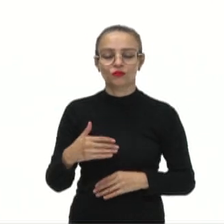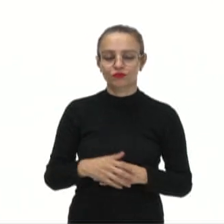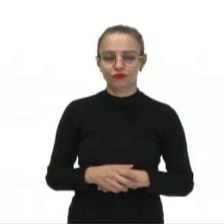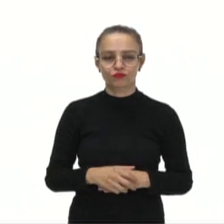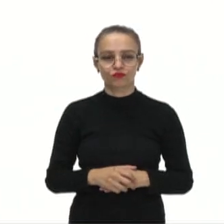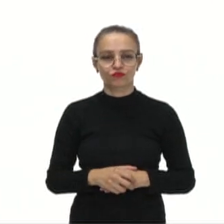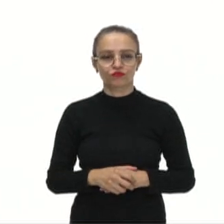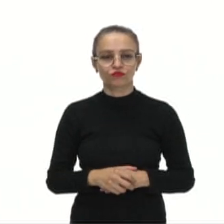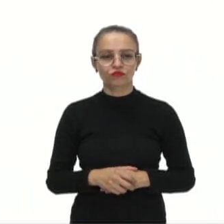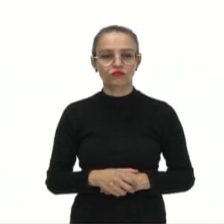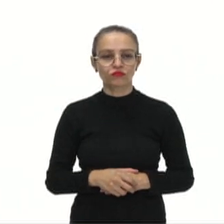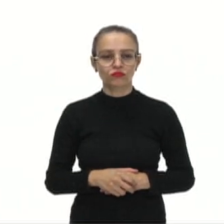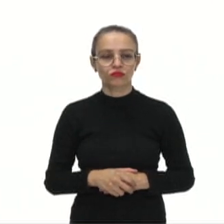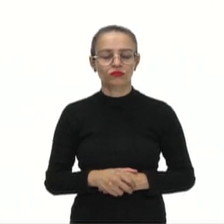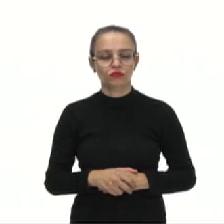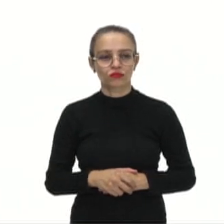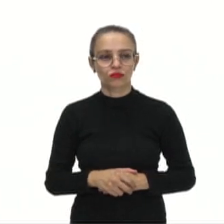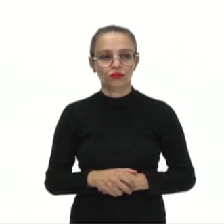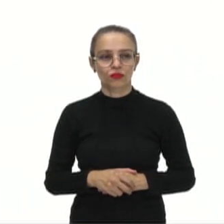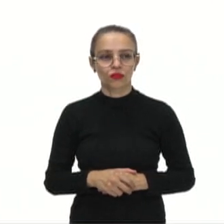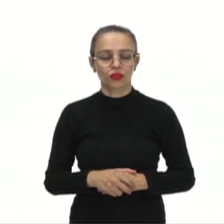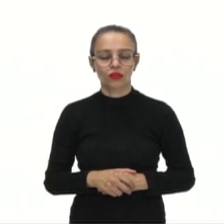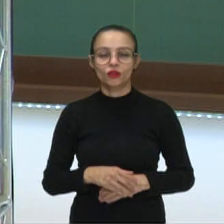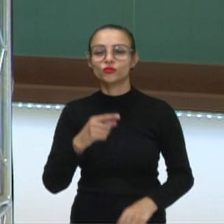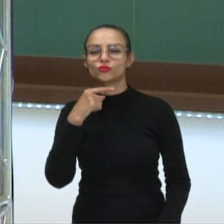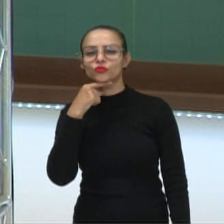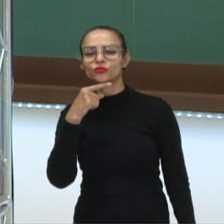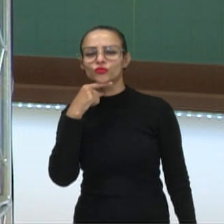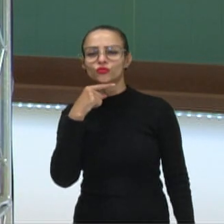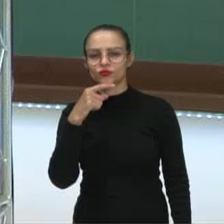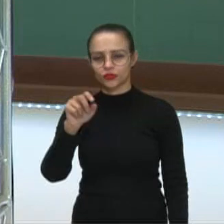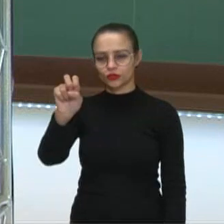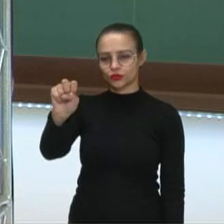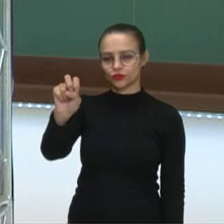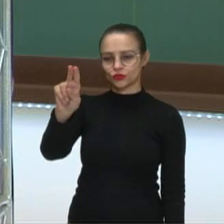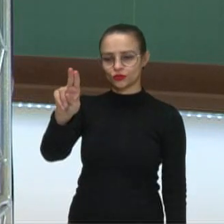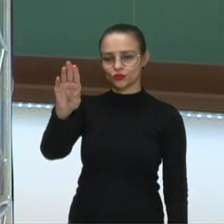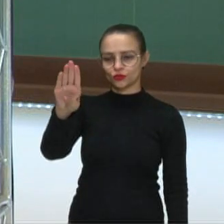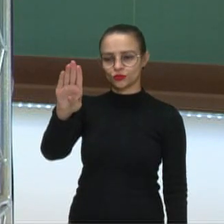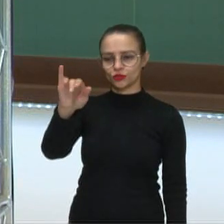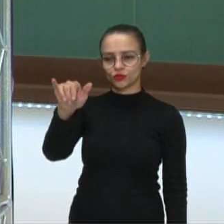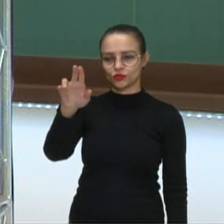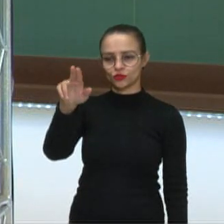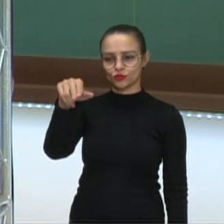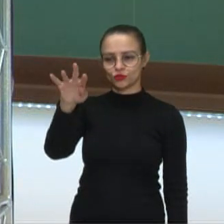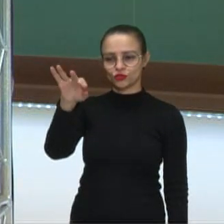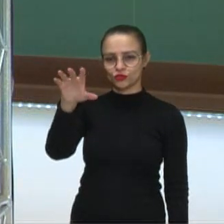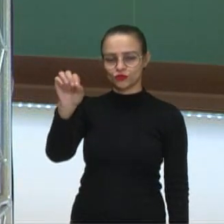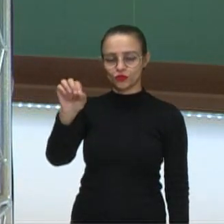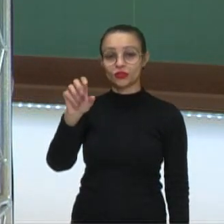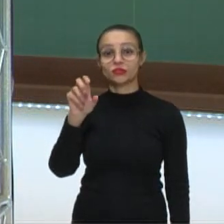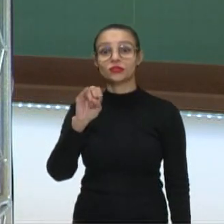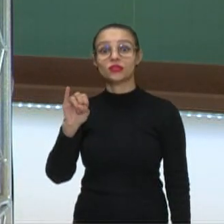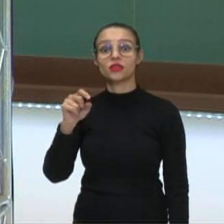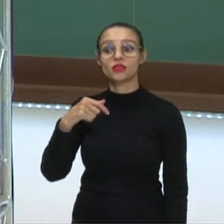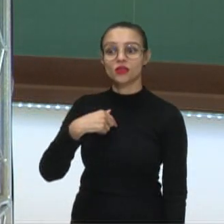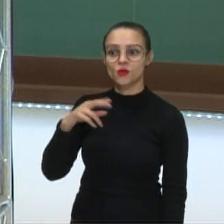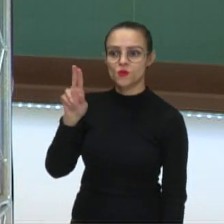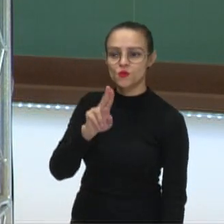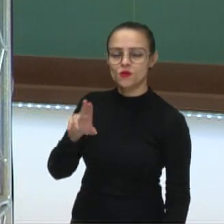pretérito. No subjuntivo, como seria? Se eu calçasse o sapato do outro. Então,